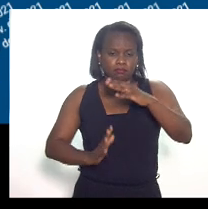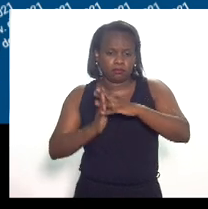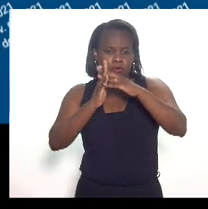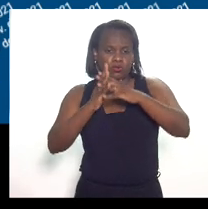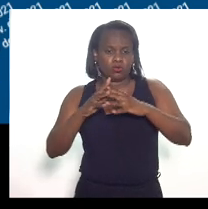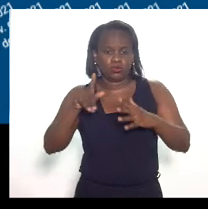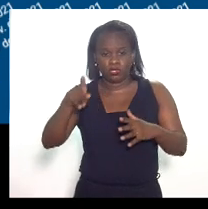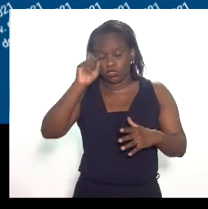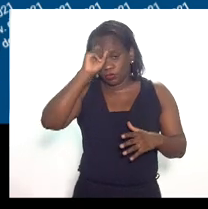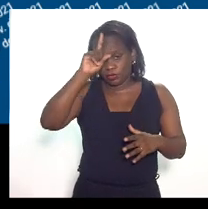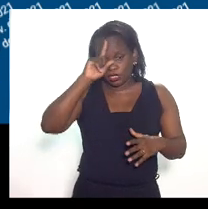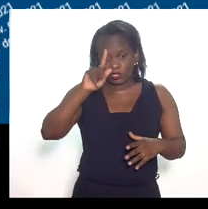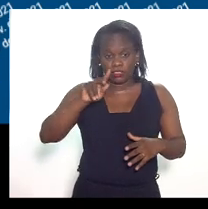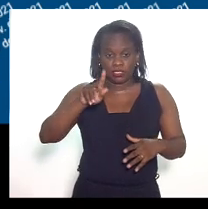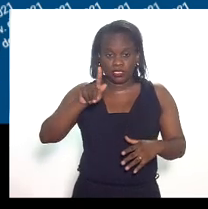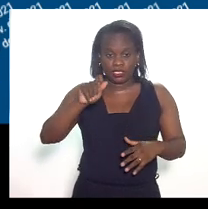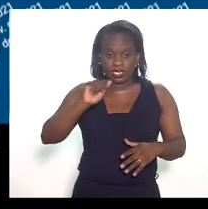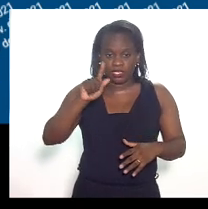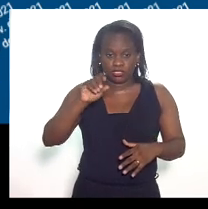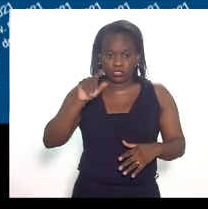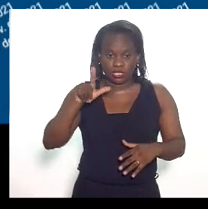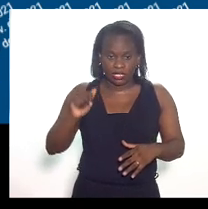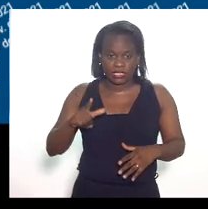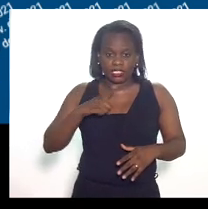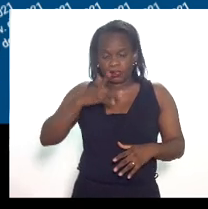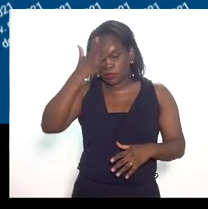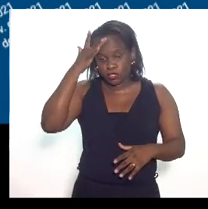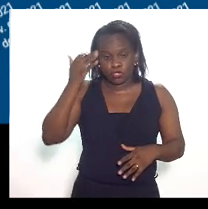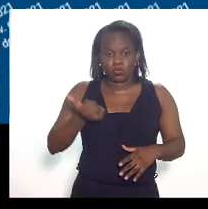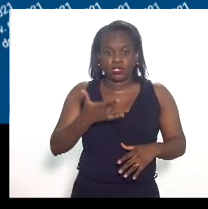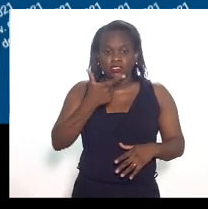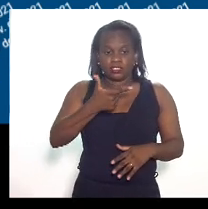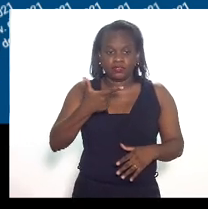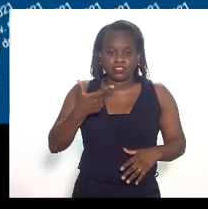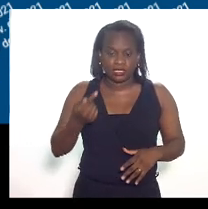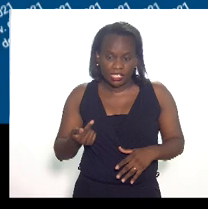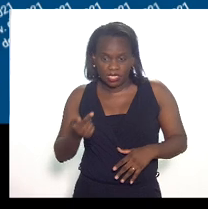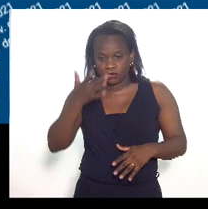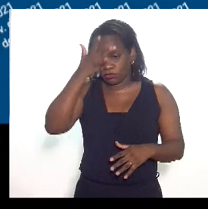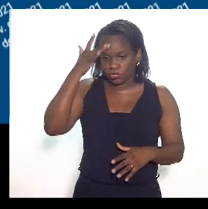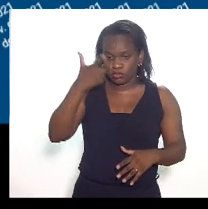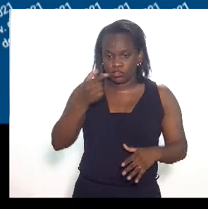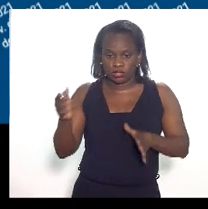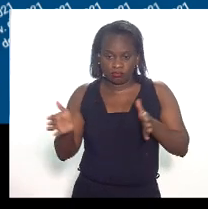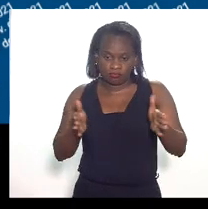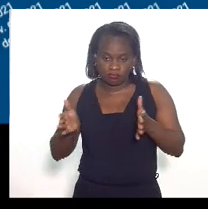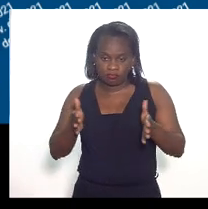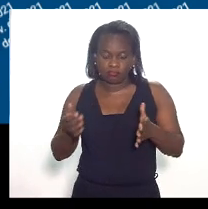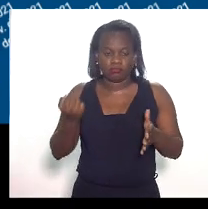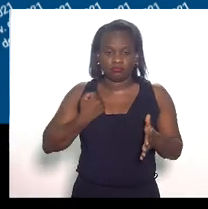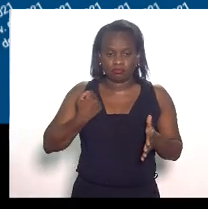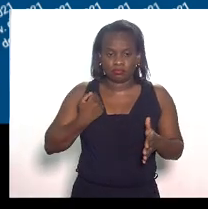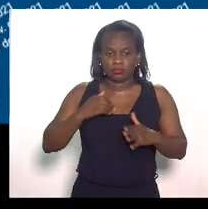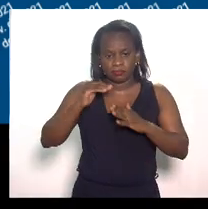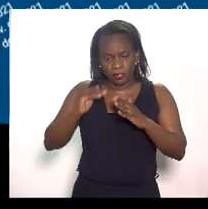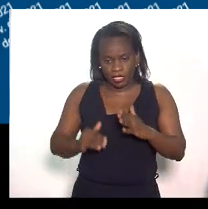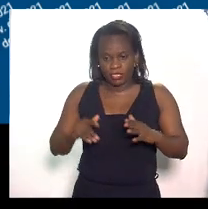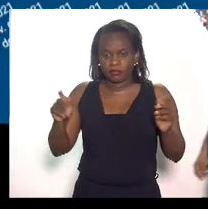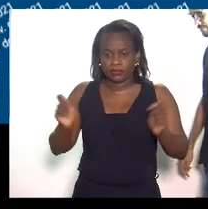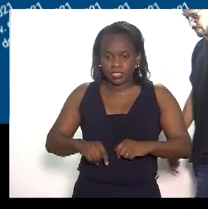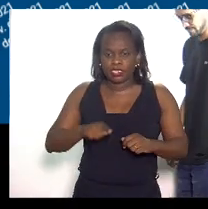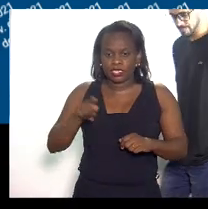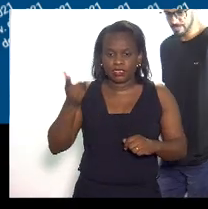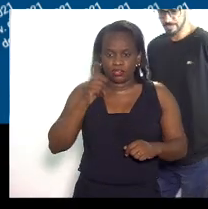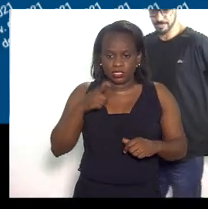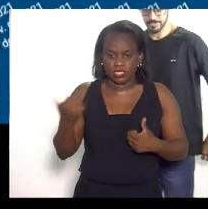o Hospital Ronaldo Gazola tinha 200 pacientes, um número muito abaixo da